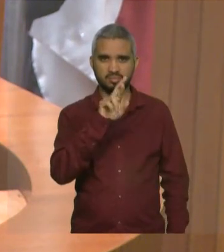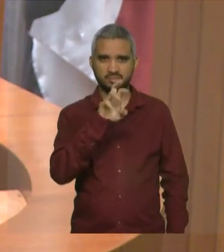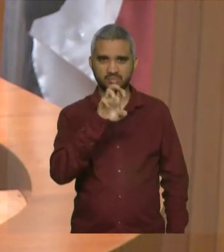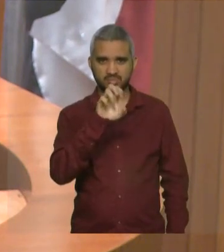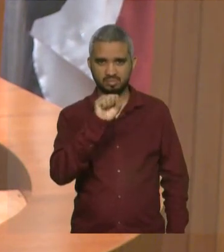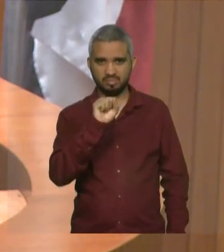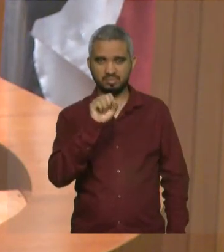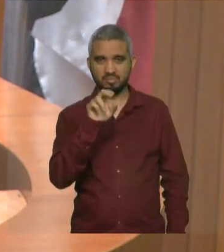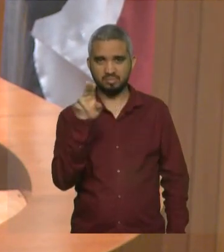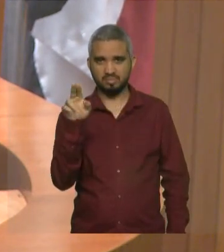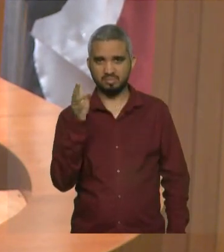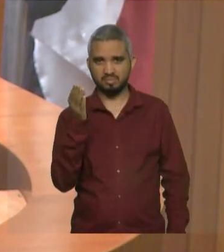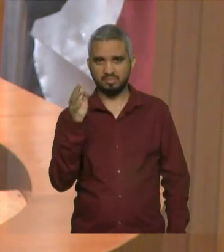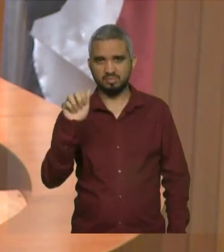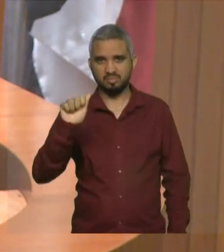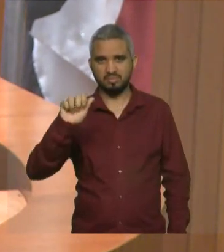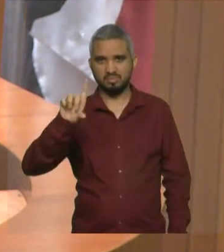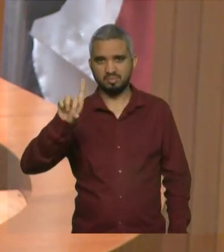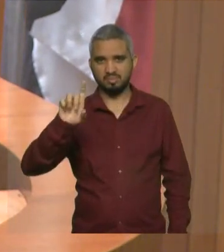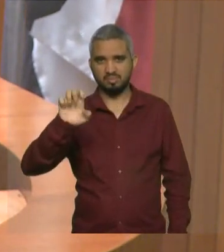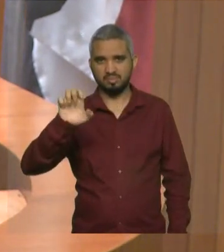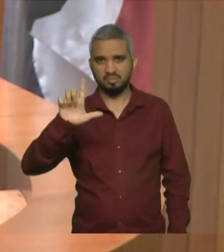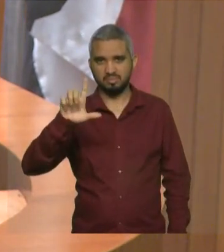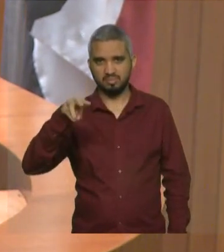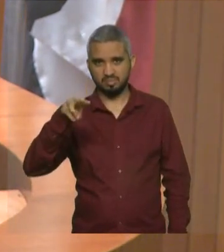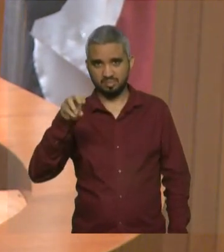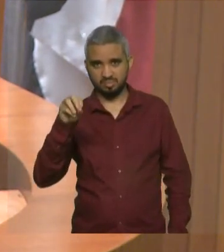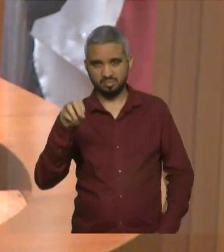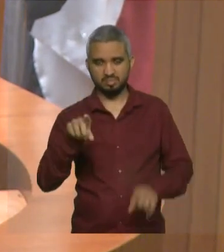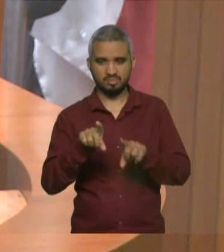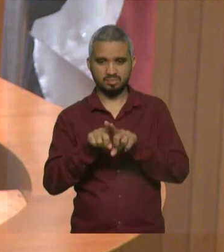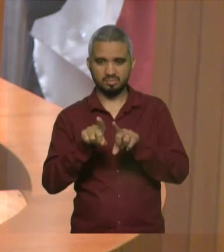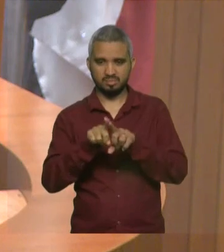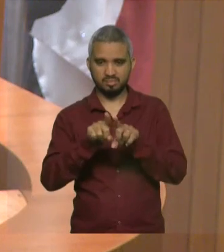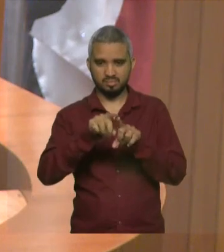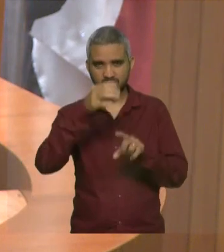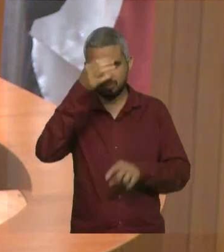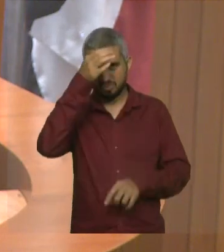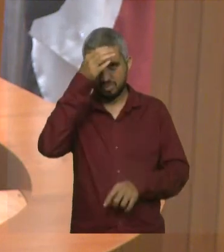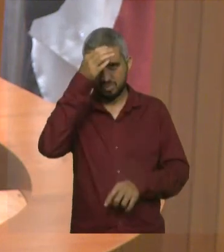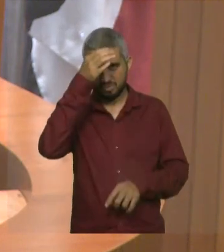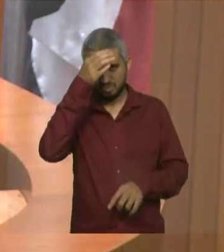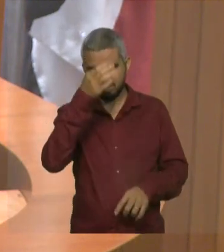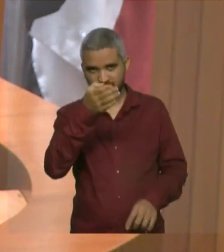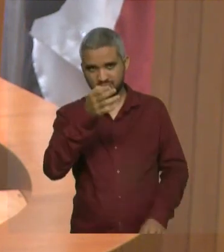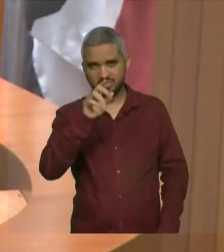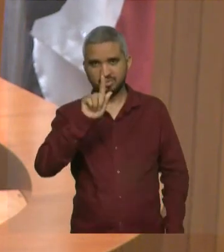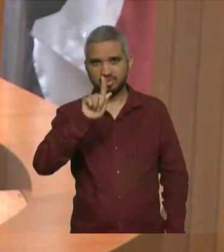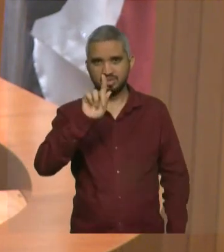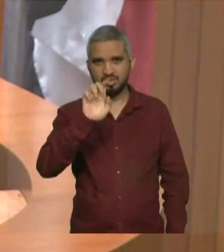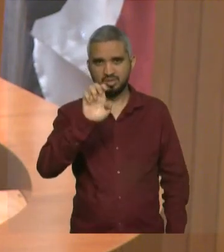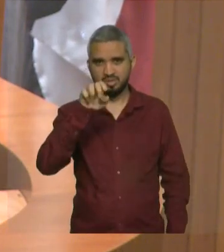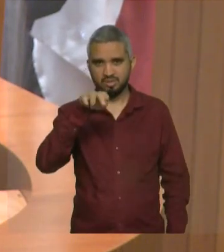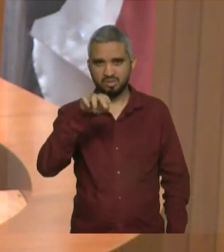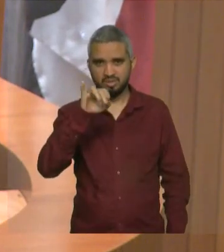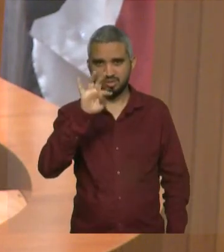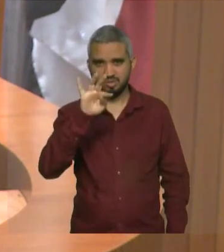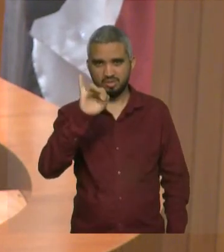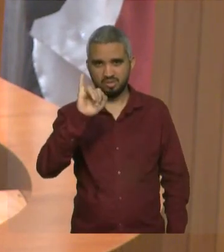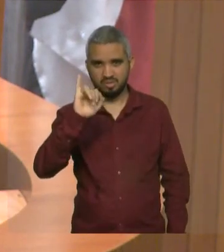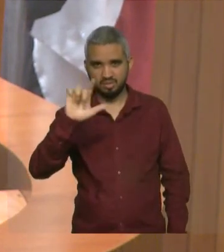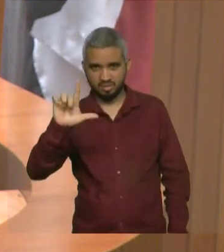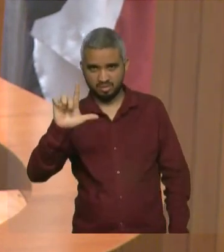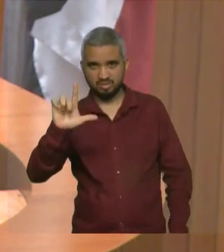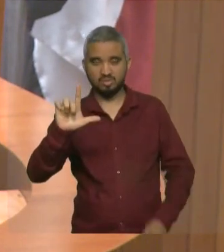nosso tio ali que está também presente aqui, nosso tio Gentil, que pelo nome por si só